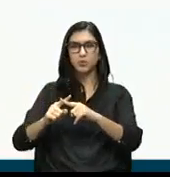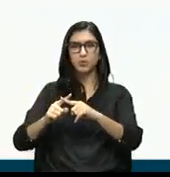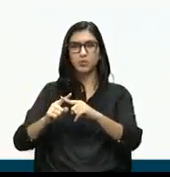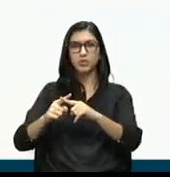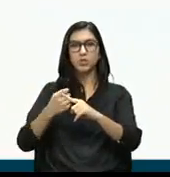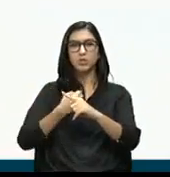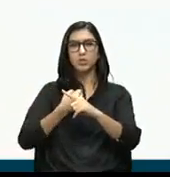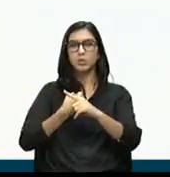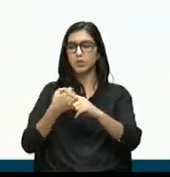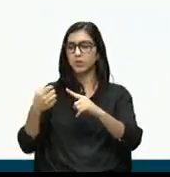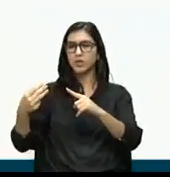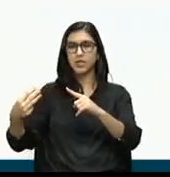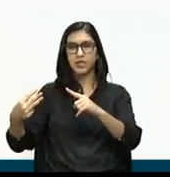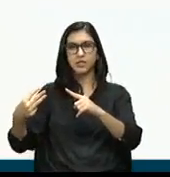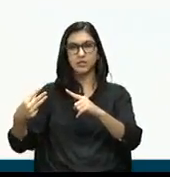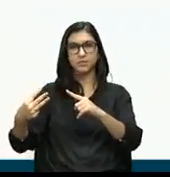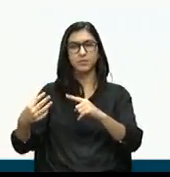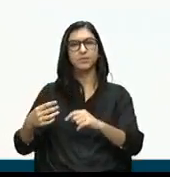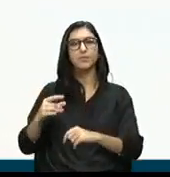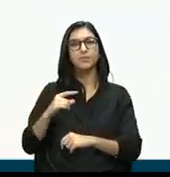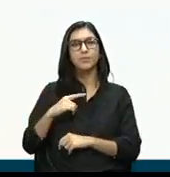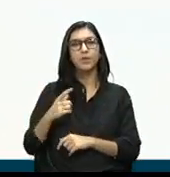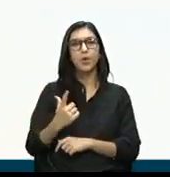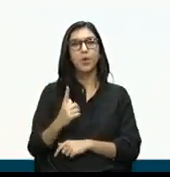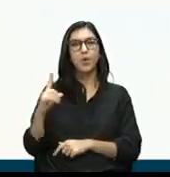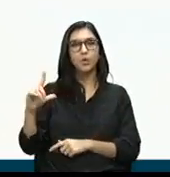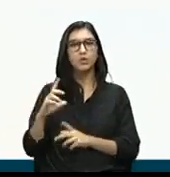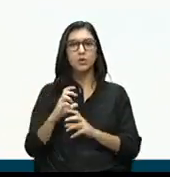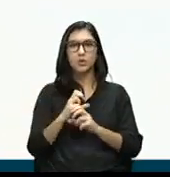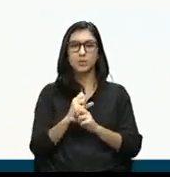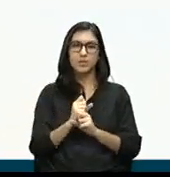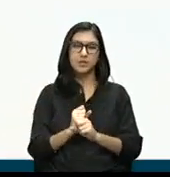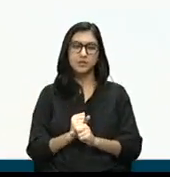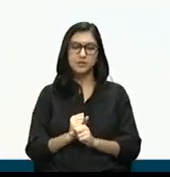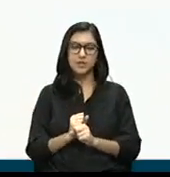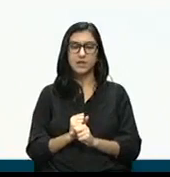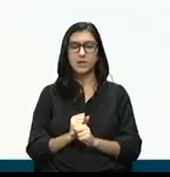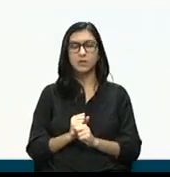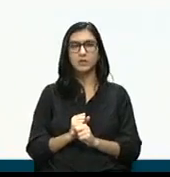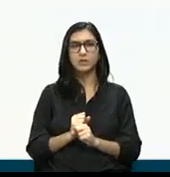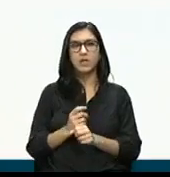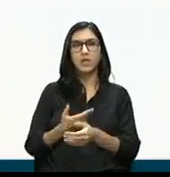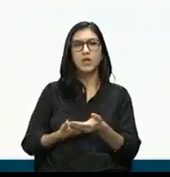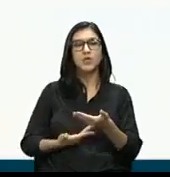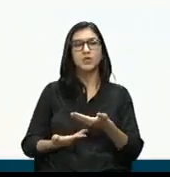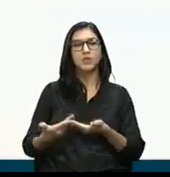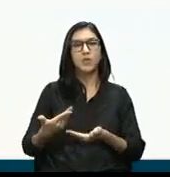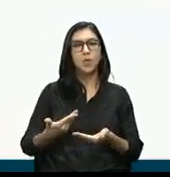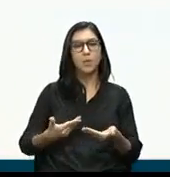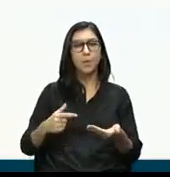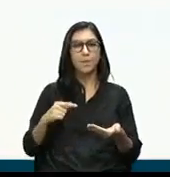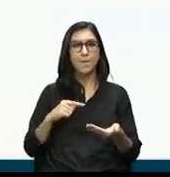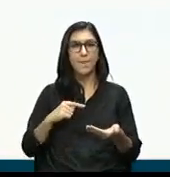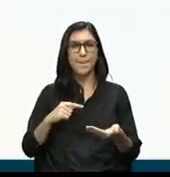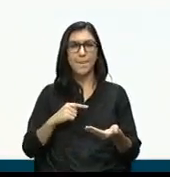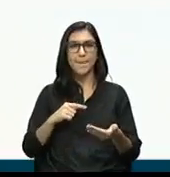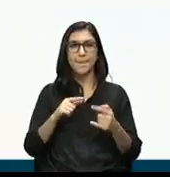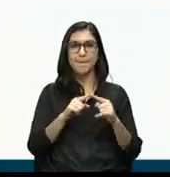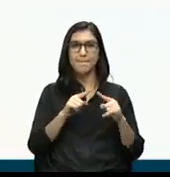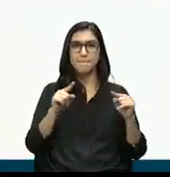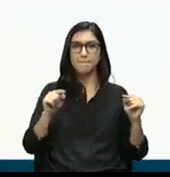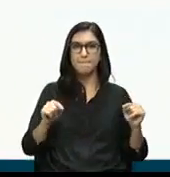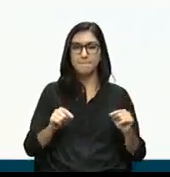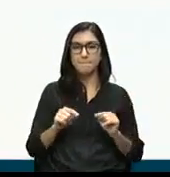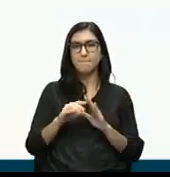pelo número 3. Então, nós temos aí outra operação, né? Envolvendo as matrizes,